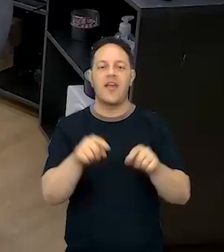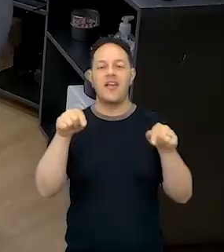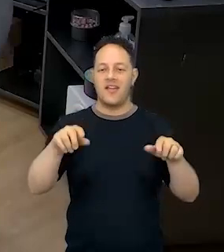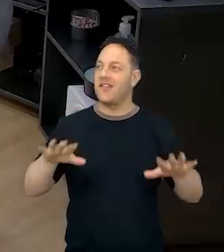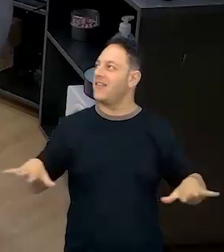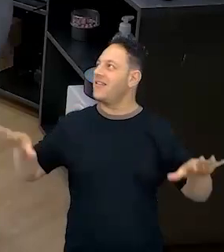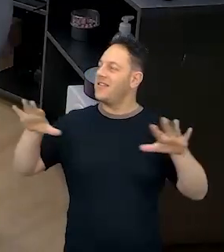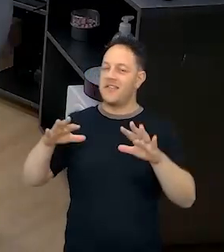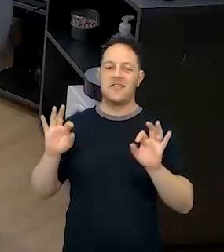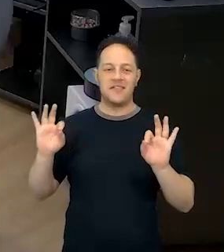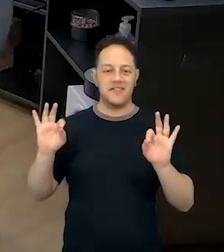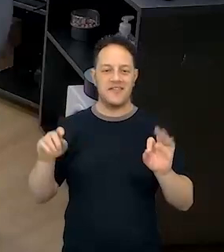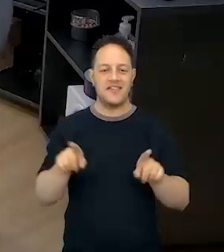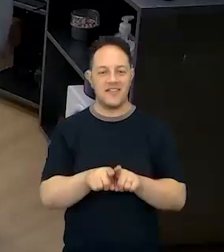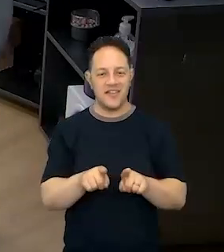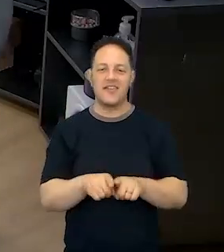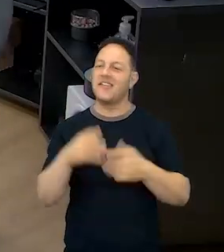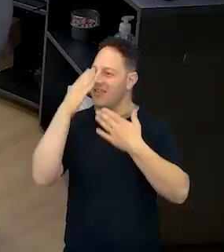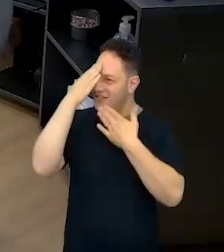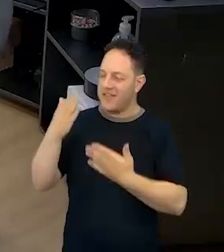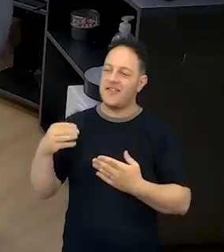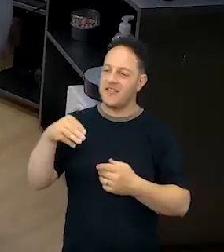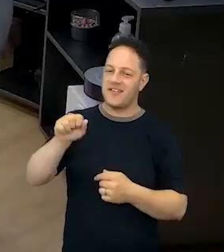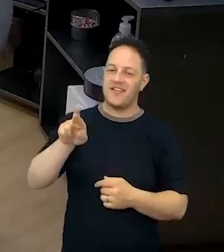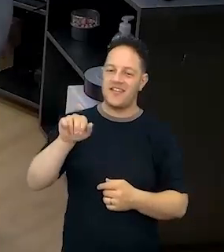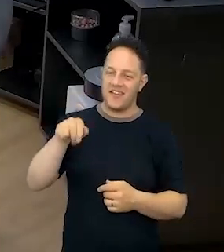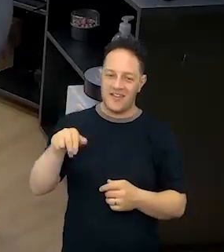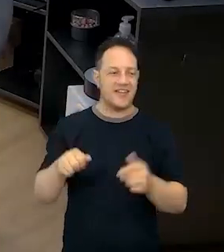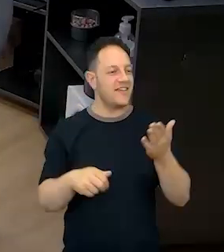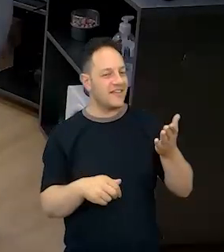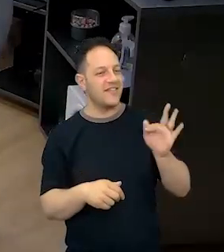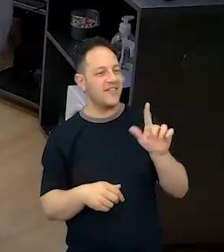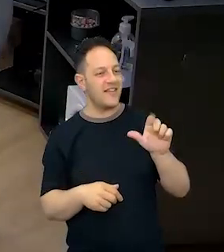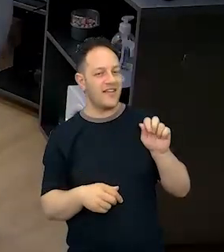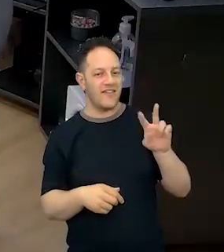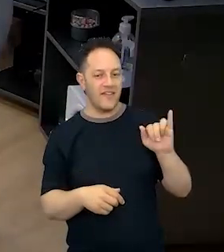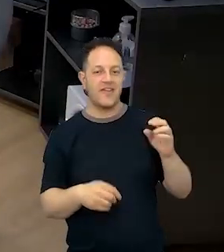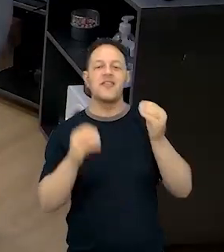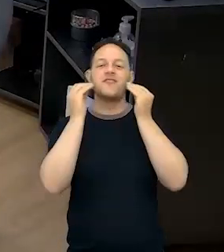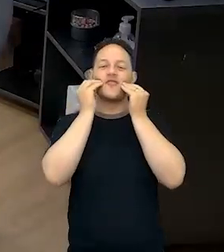cenário inaugural. Obrigada, Mariana. Obrigada, Ilana.